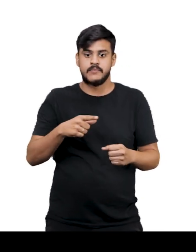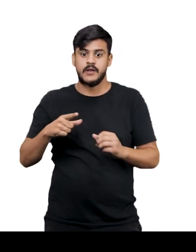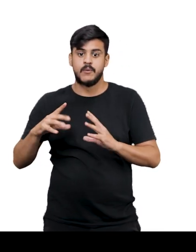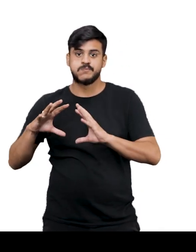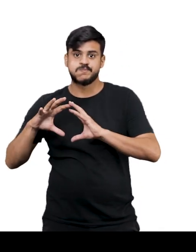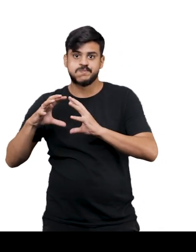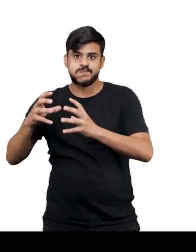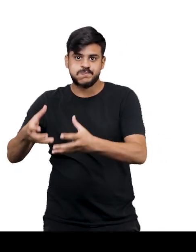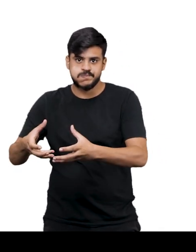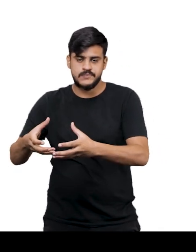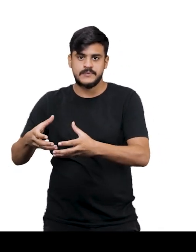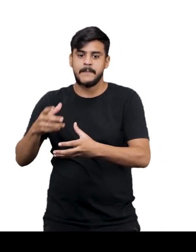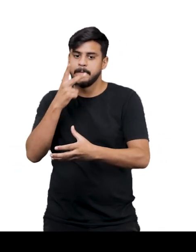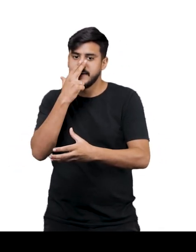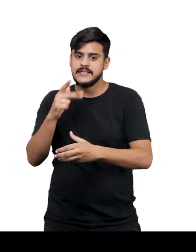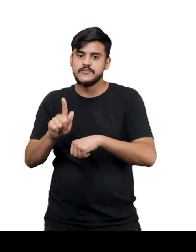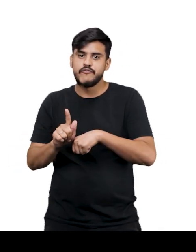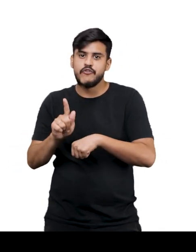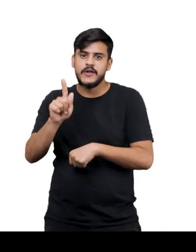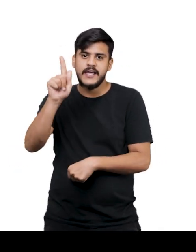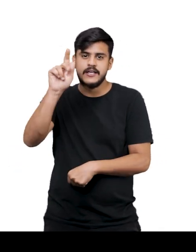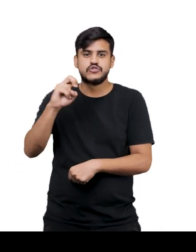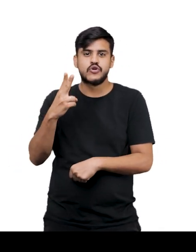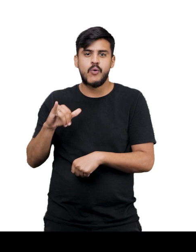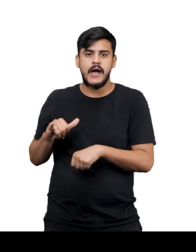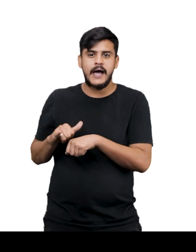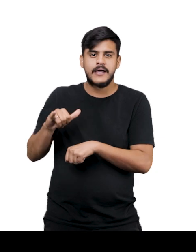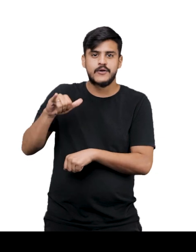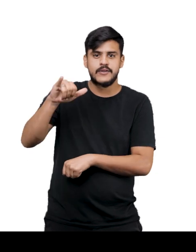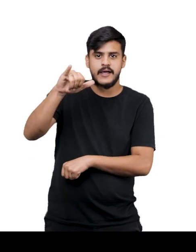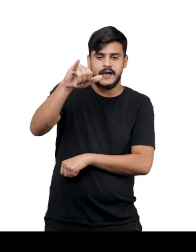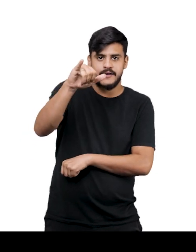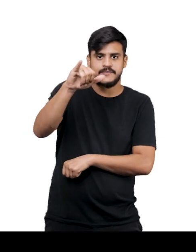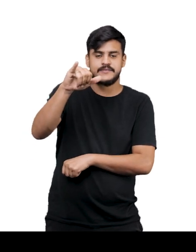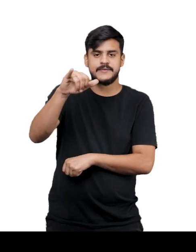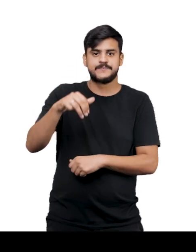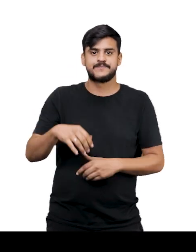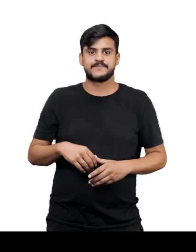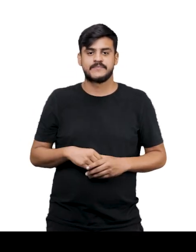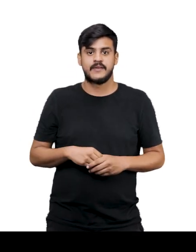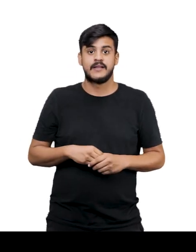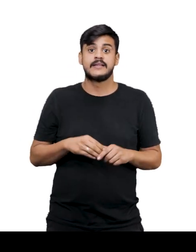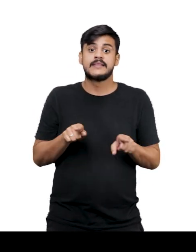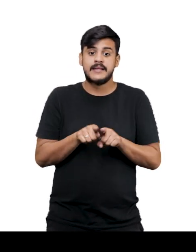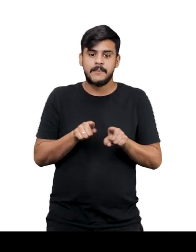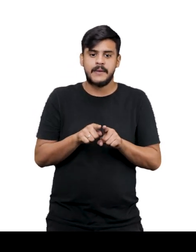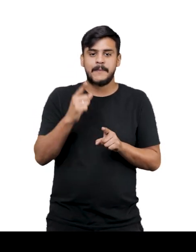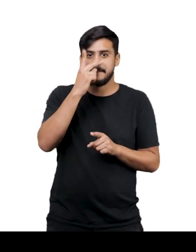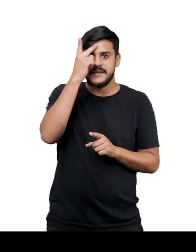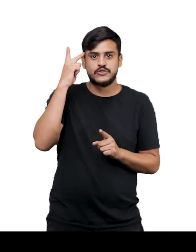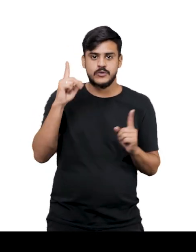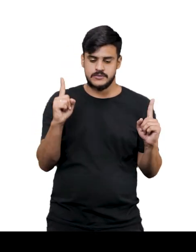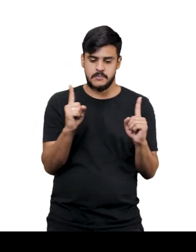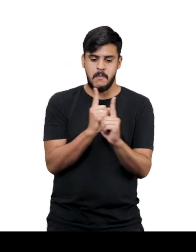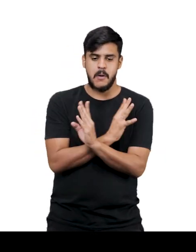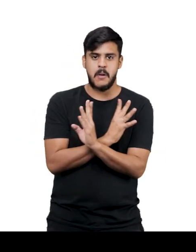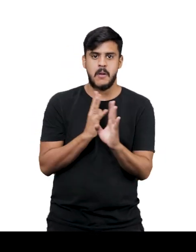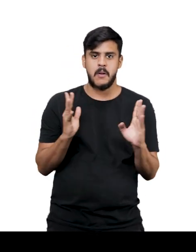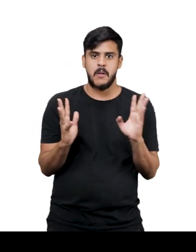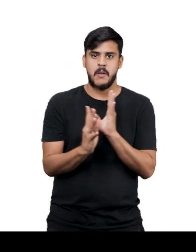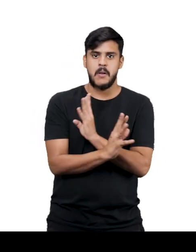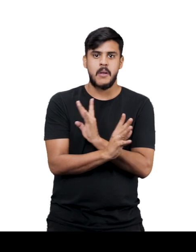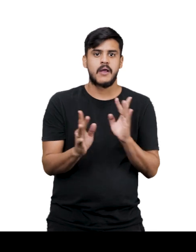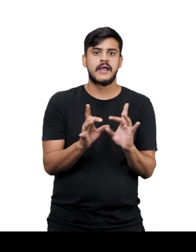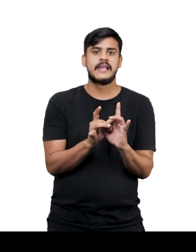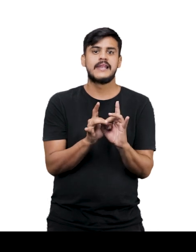mastro. Esferas e estruturas semelhantes a foguetes ou aeronaves em escala reduzida, além de